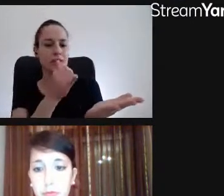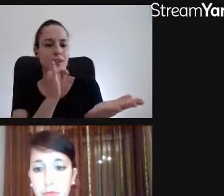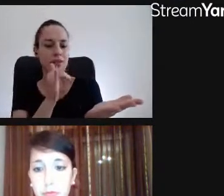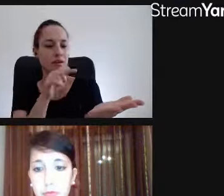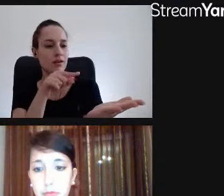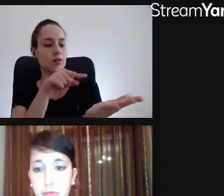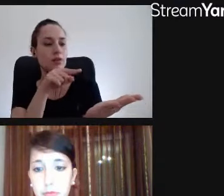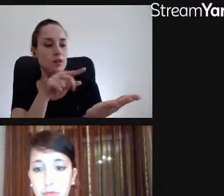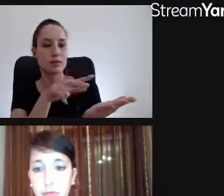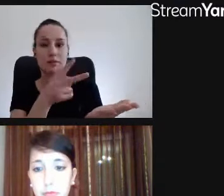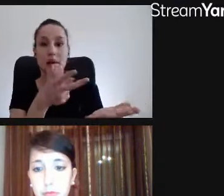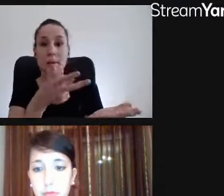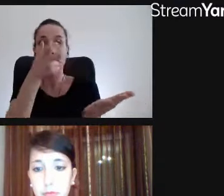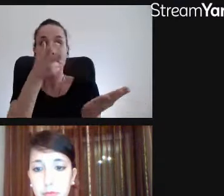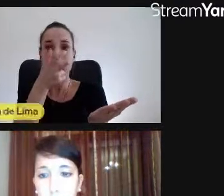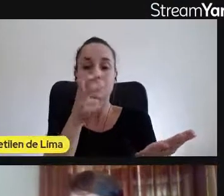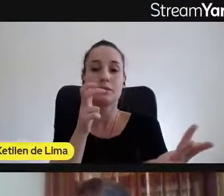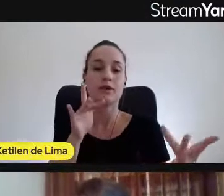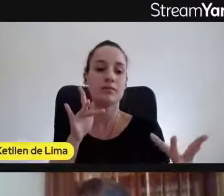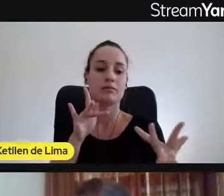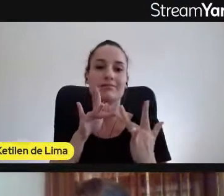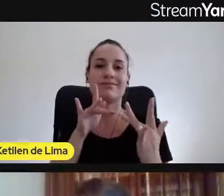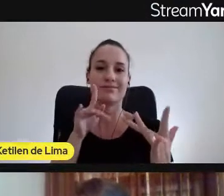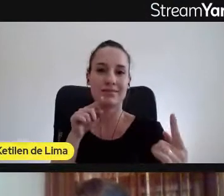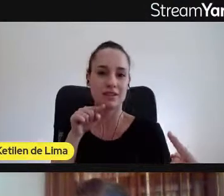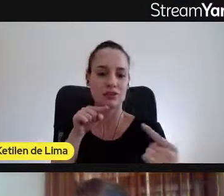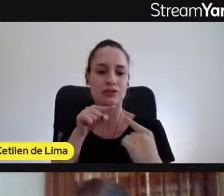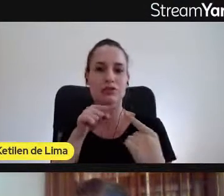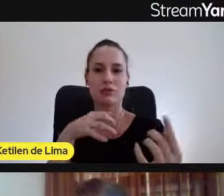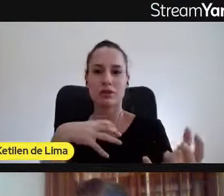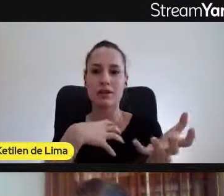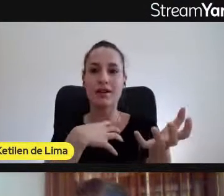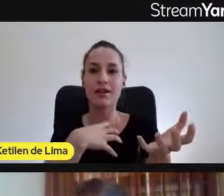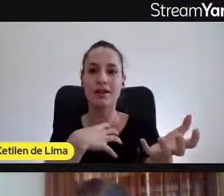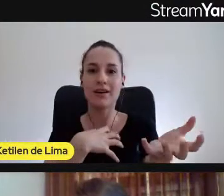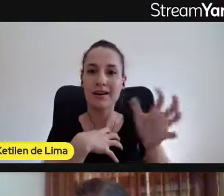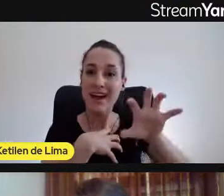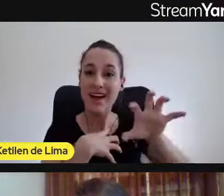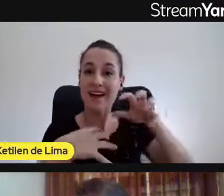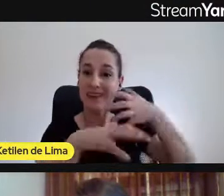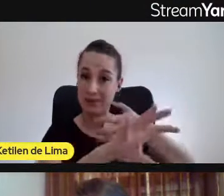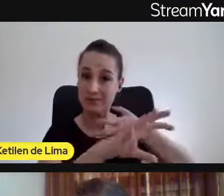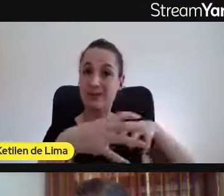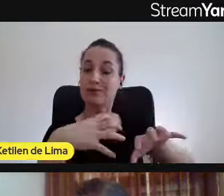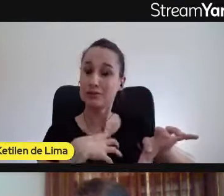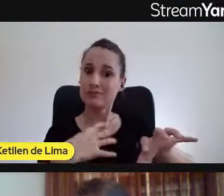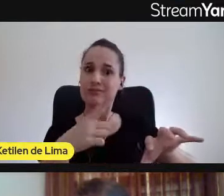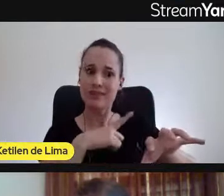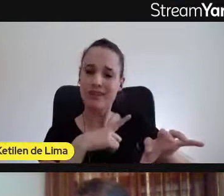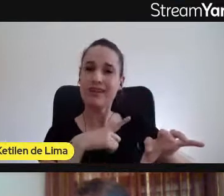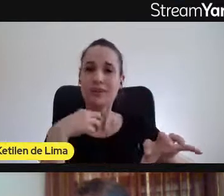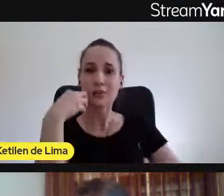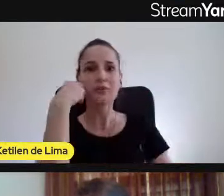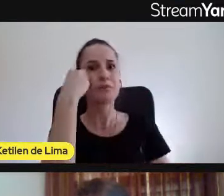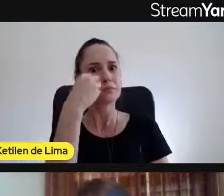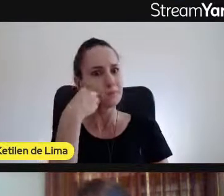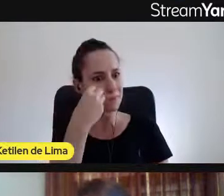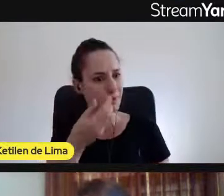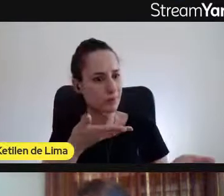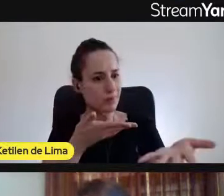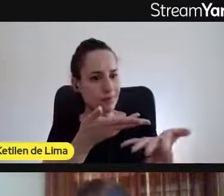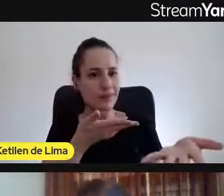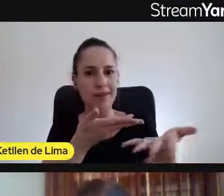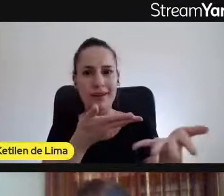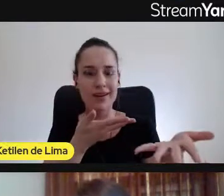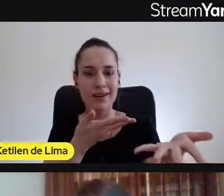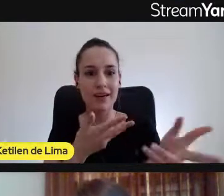forma ou ter meio que uma certa empatia, né? E trocar experiências, mesmo que seja com alguém que, de certa forma, não